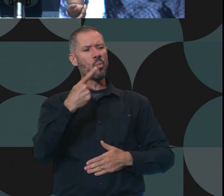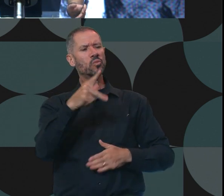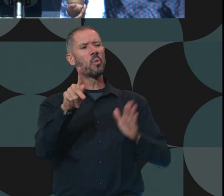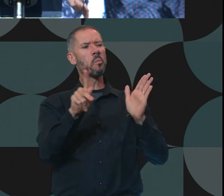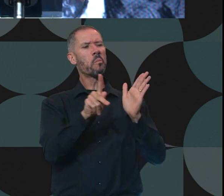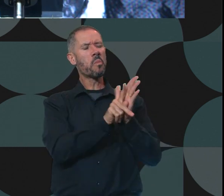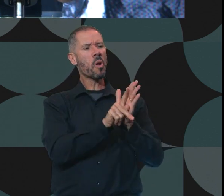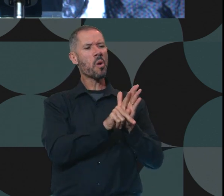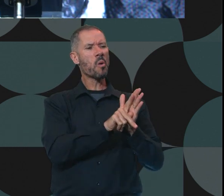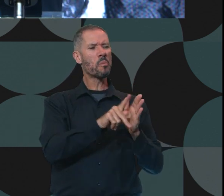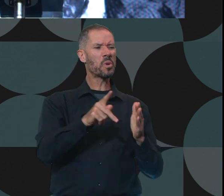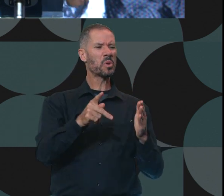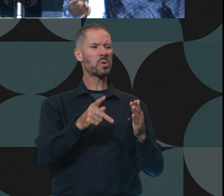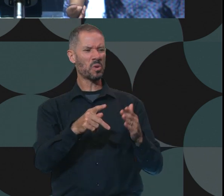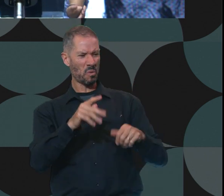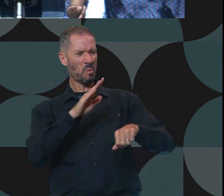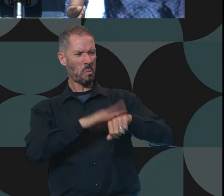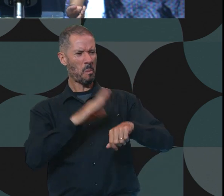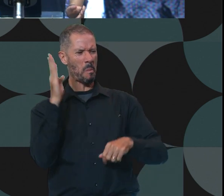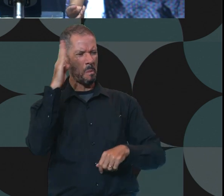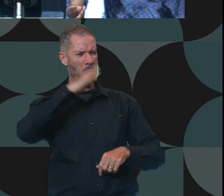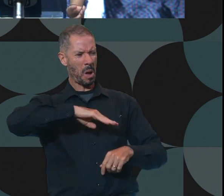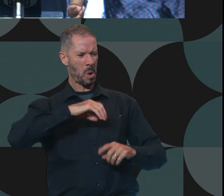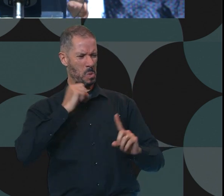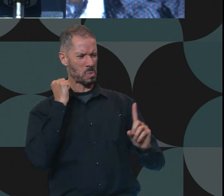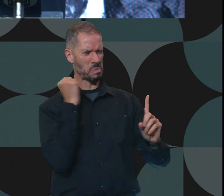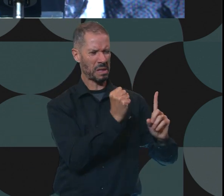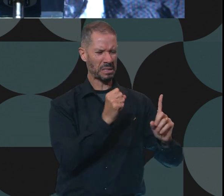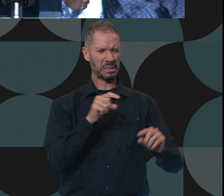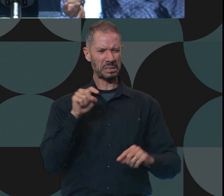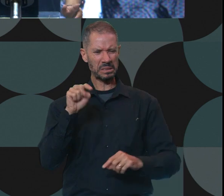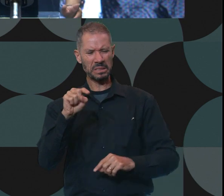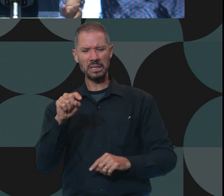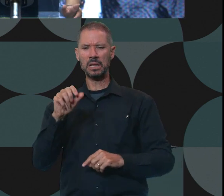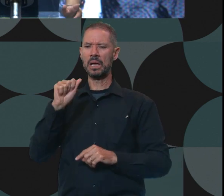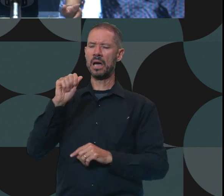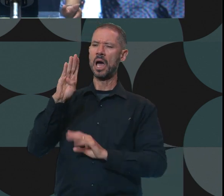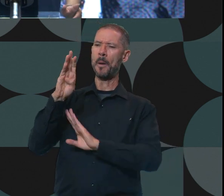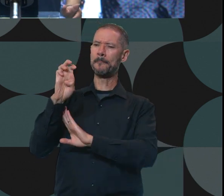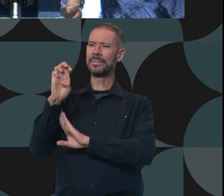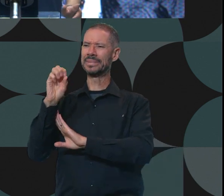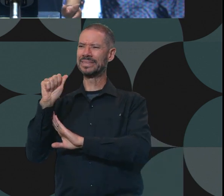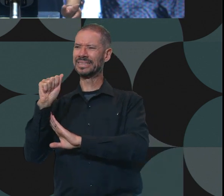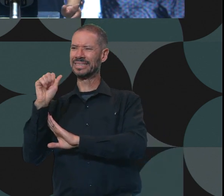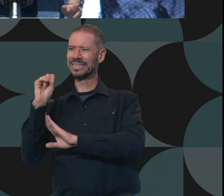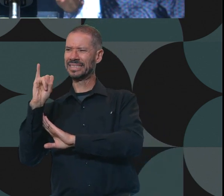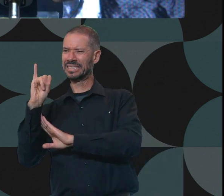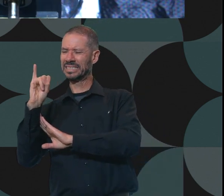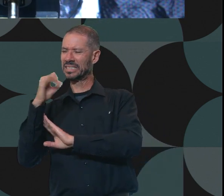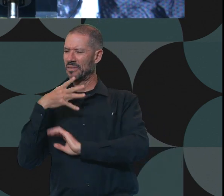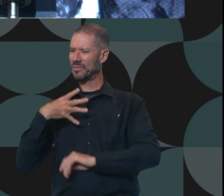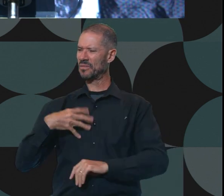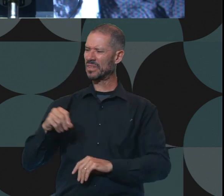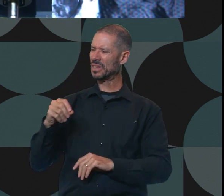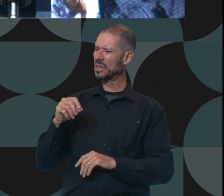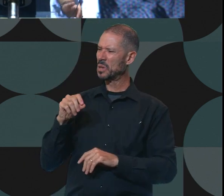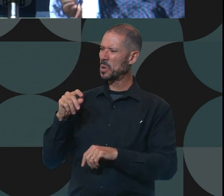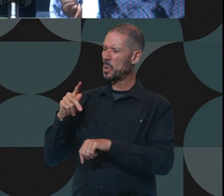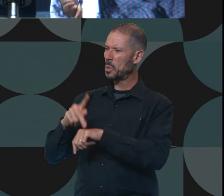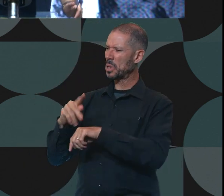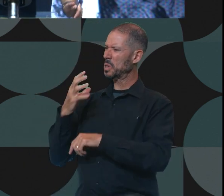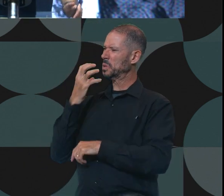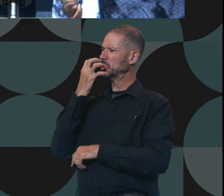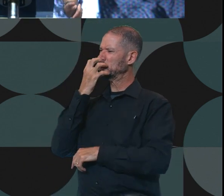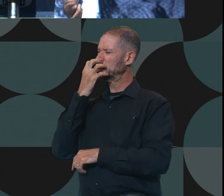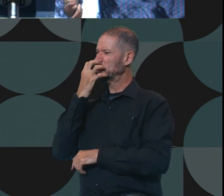próprio remédio, pois é assassino. Então, Absai, filho de Zeruia, disse: Por que esse cão morto